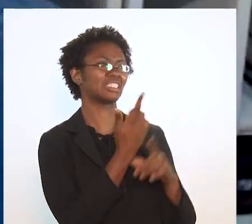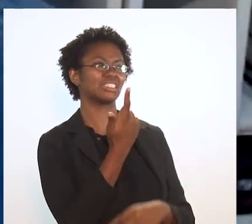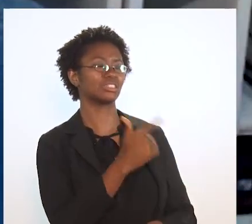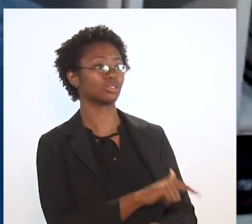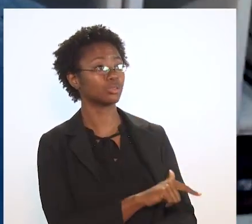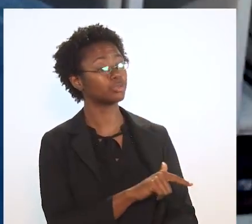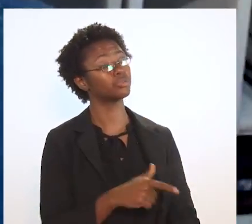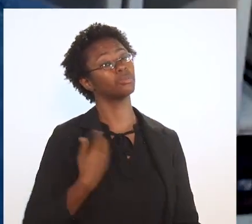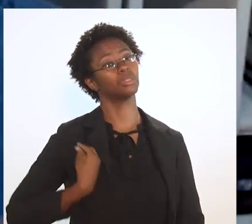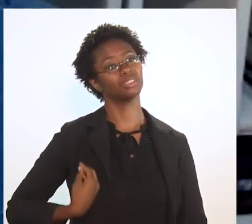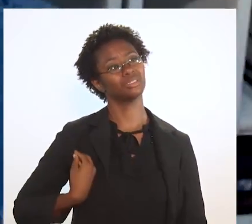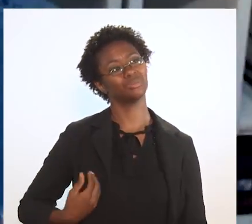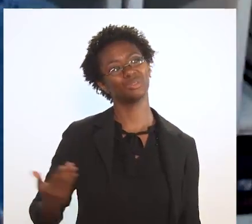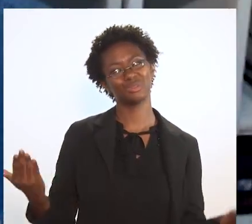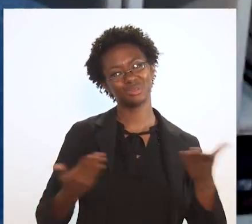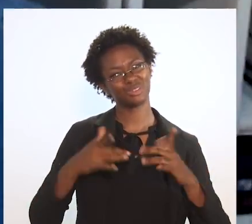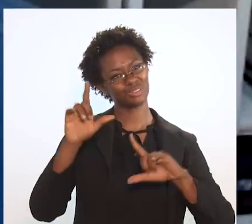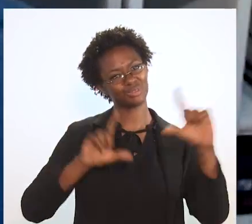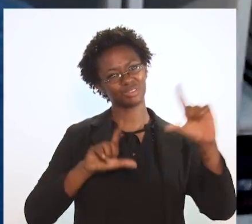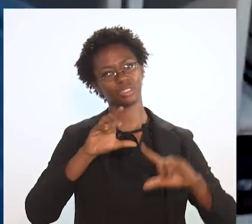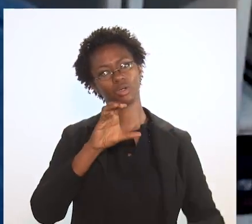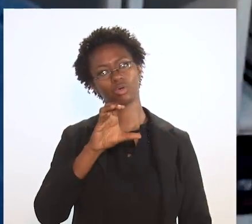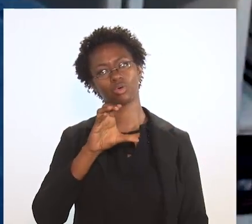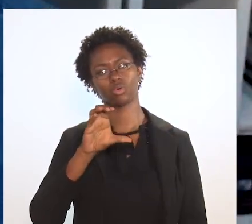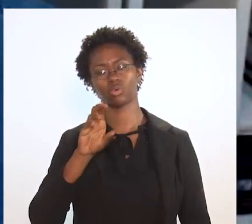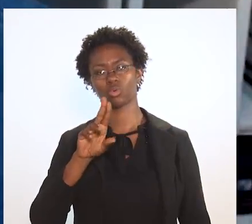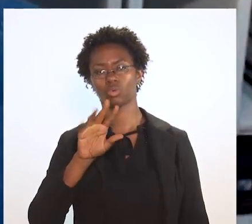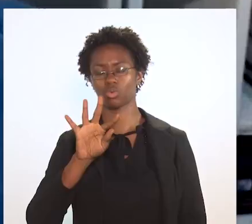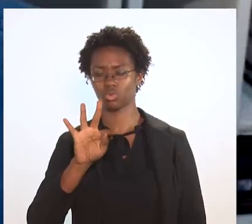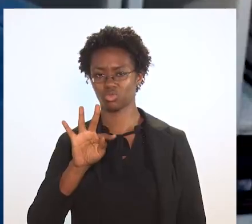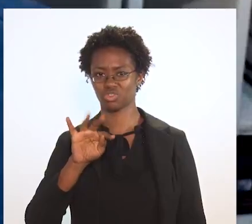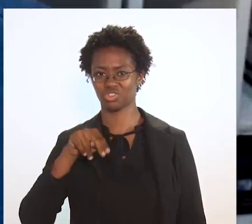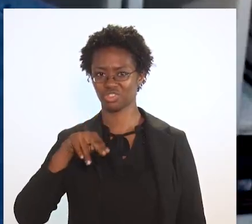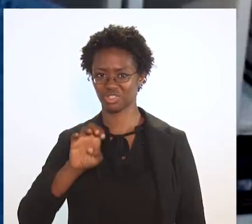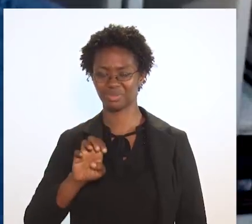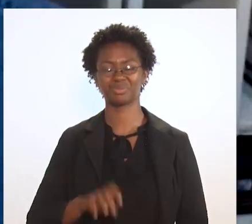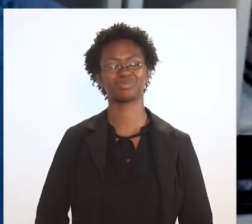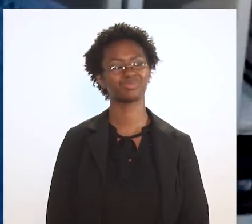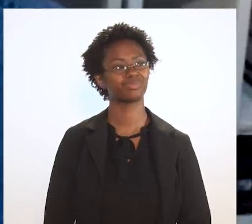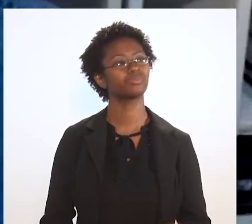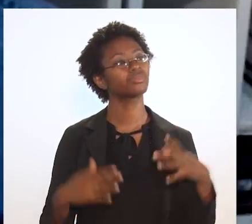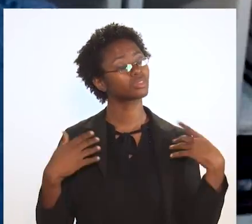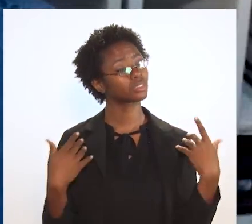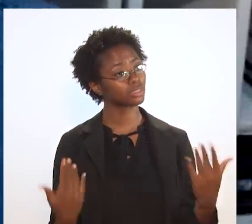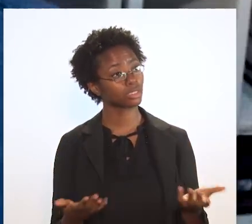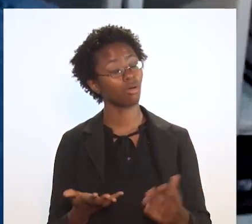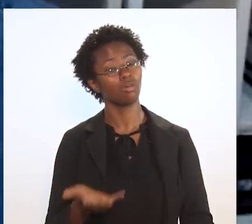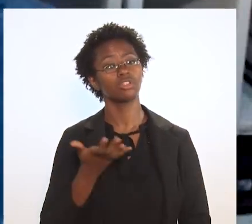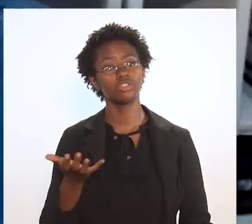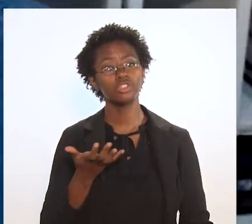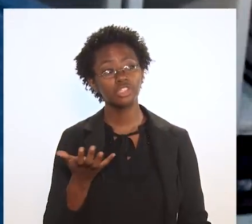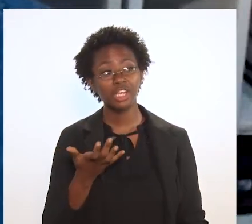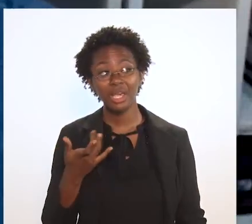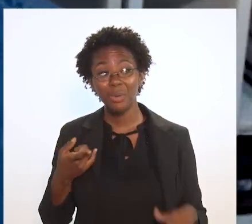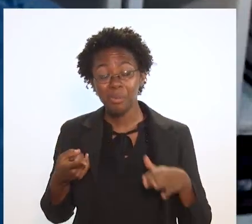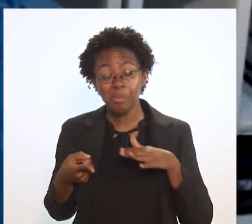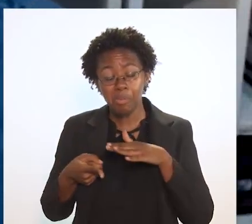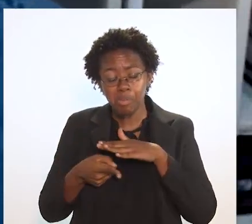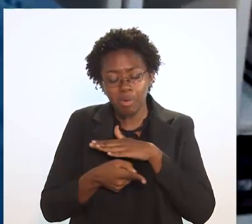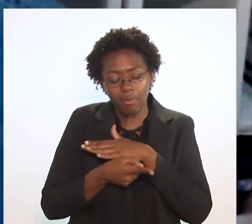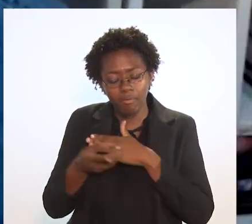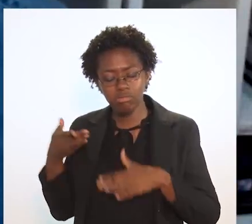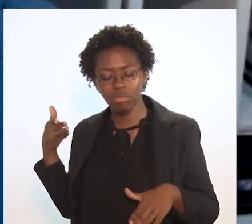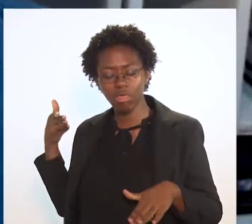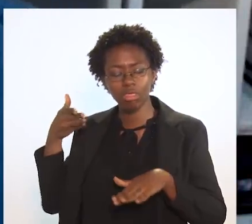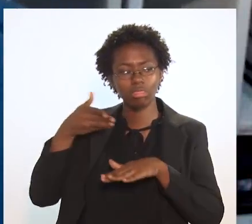revê-lo e exatamente participando do nosso programa Cultine em Resenha. E hoje nós pretendemos fazer com você